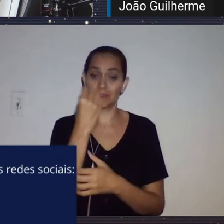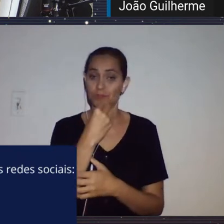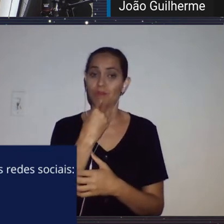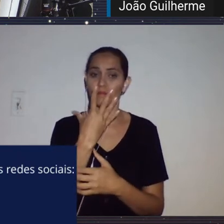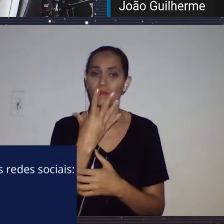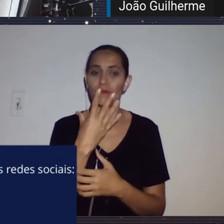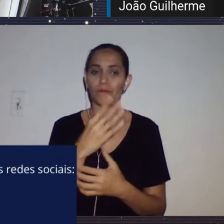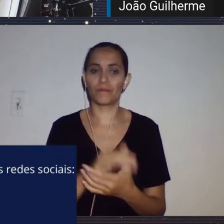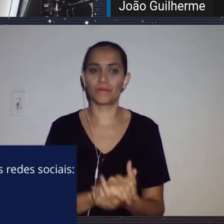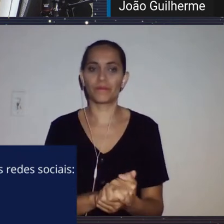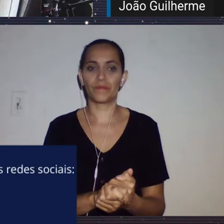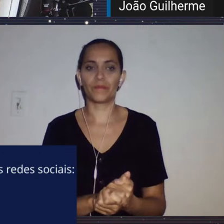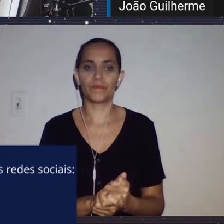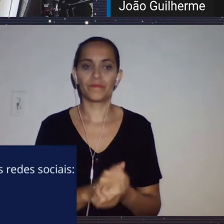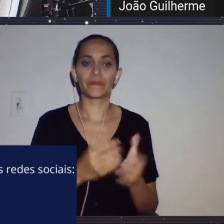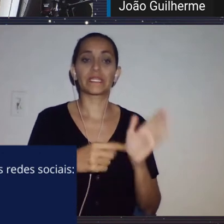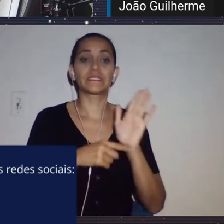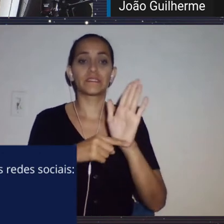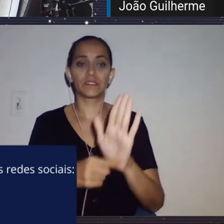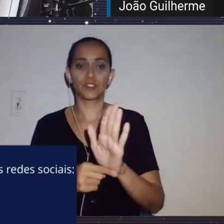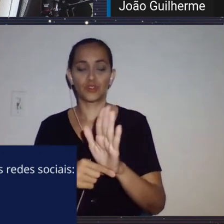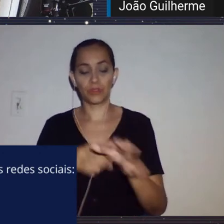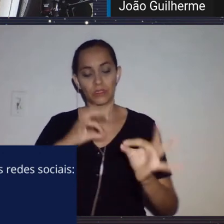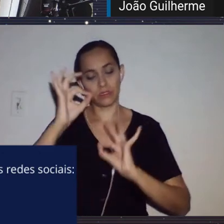Contribuições para projetos open source.